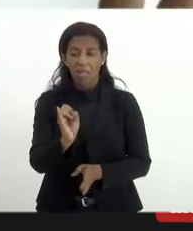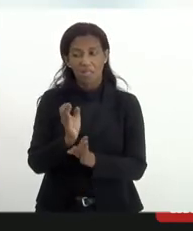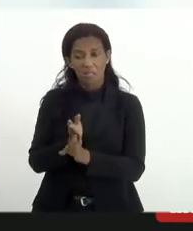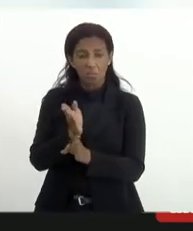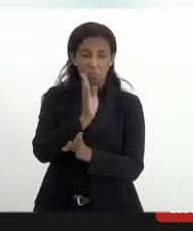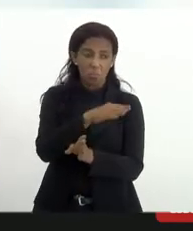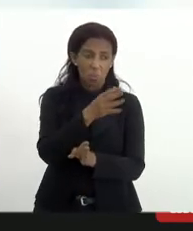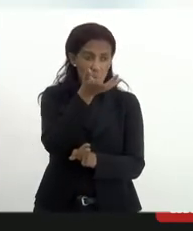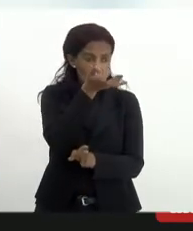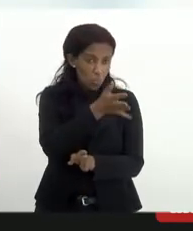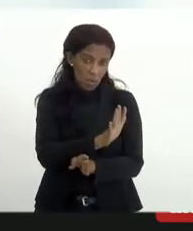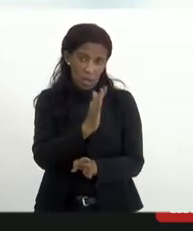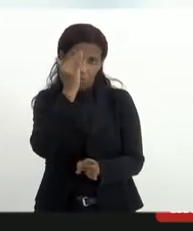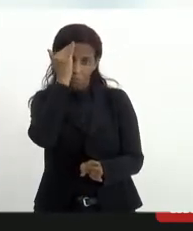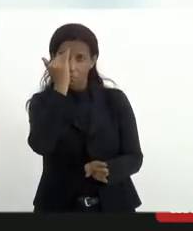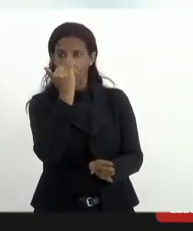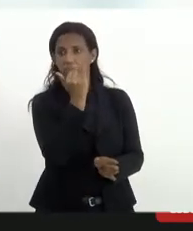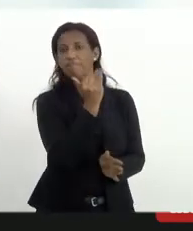tudo bem,